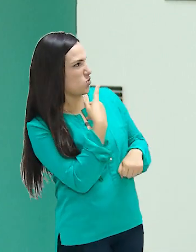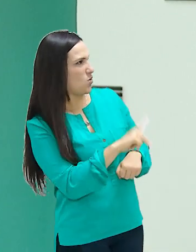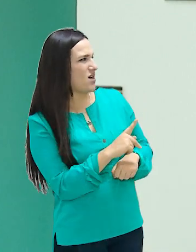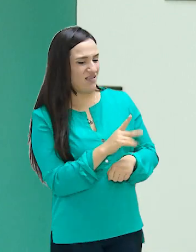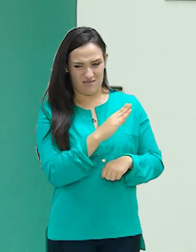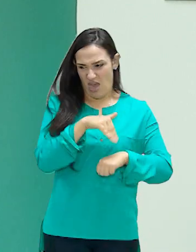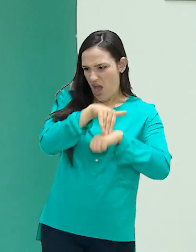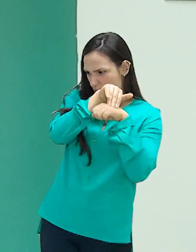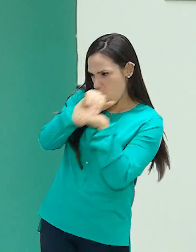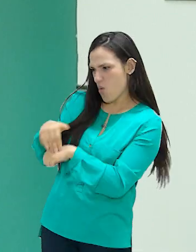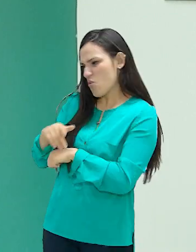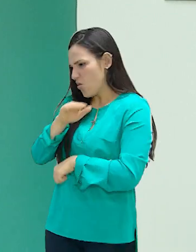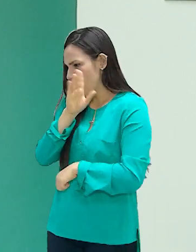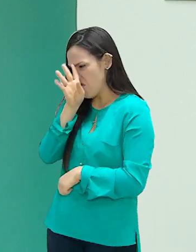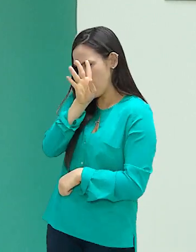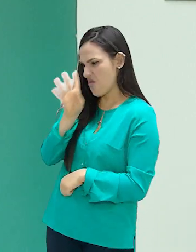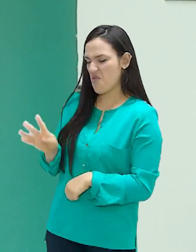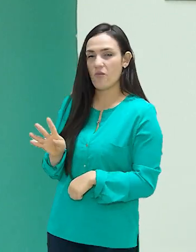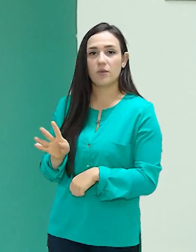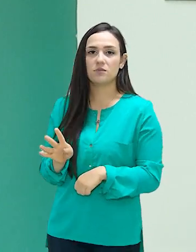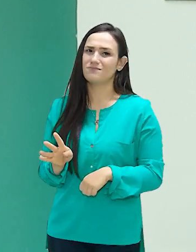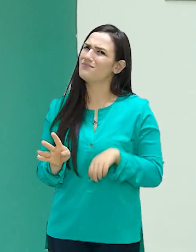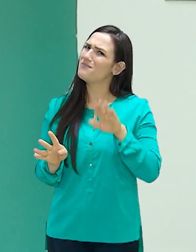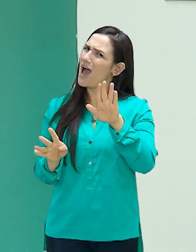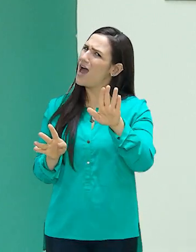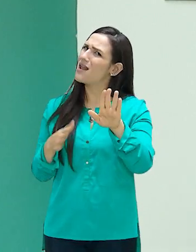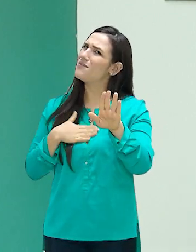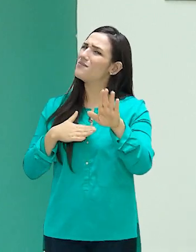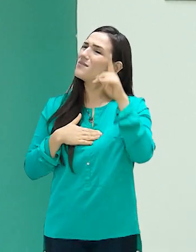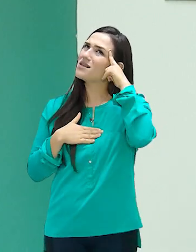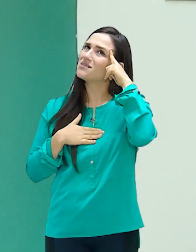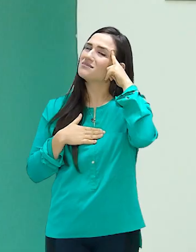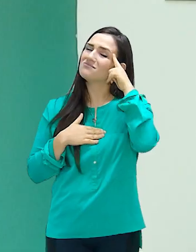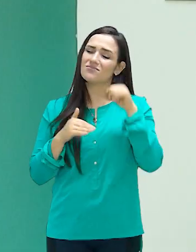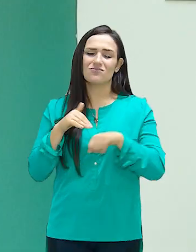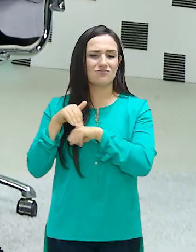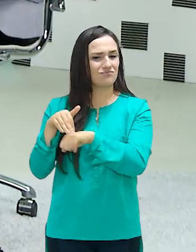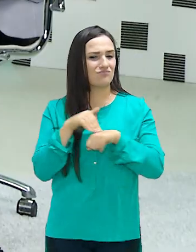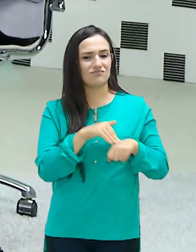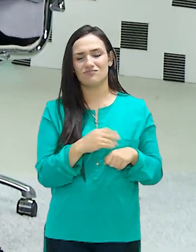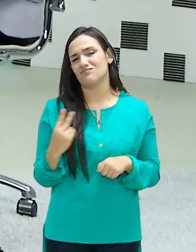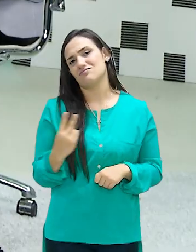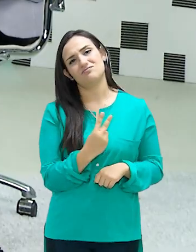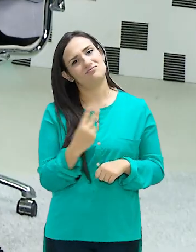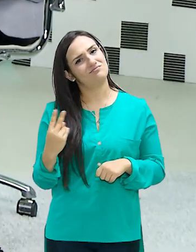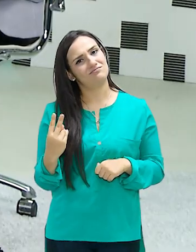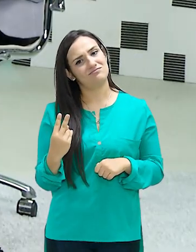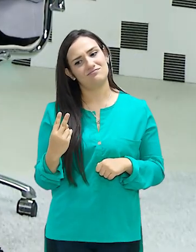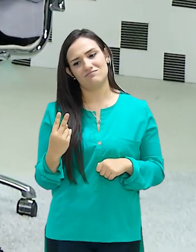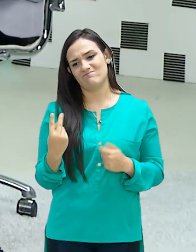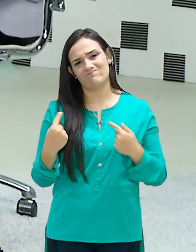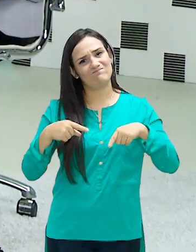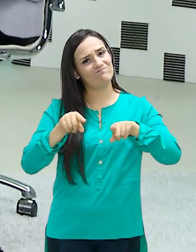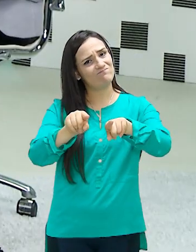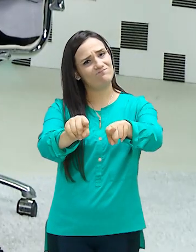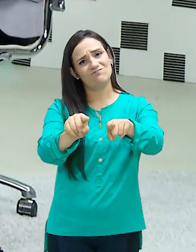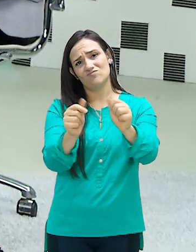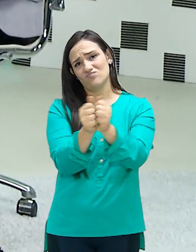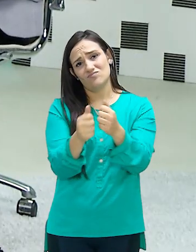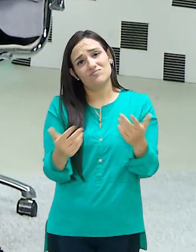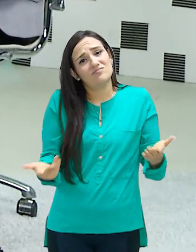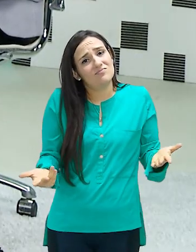se parar para refletir, pensar um pouco, existe culpa dos dois. Dos dois lados, né? Dos dois lados. Uma parcelinha de culpa,